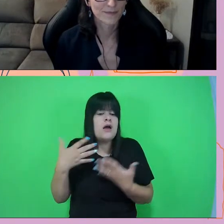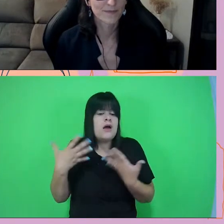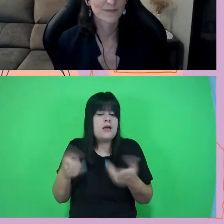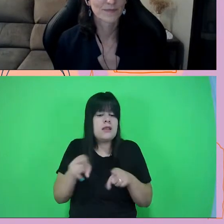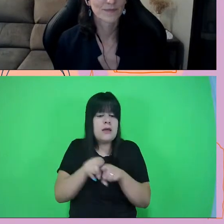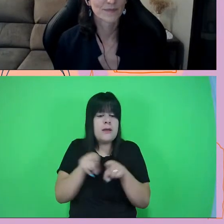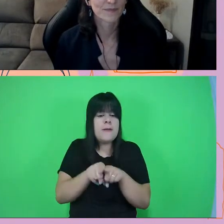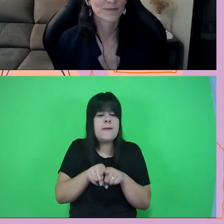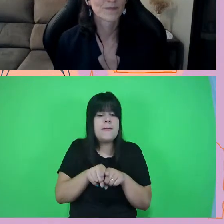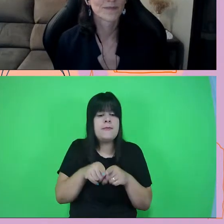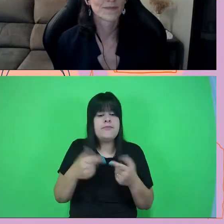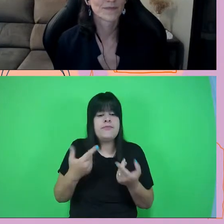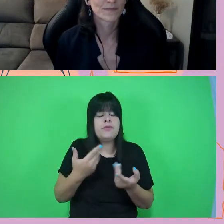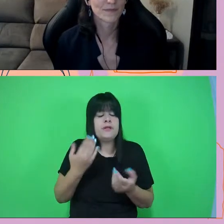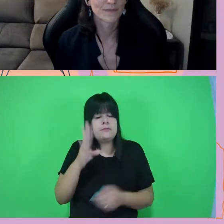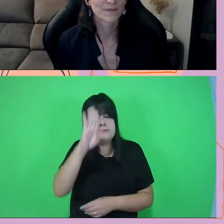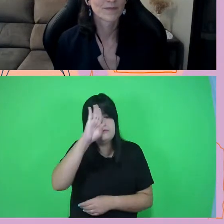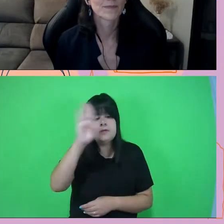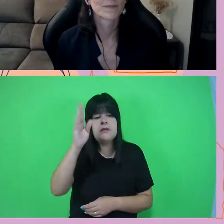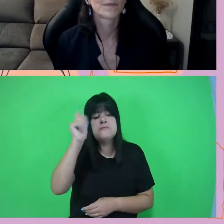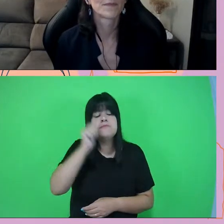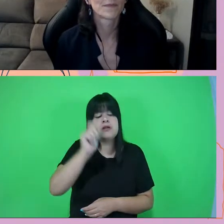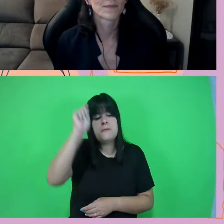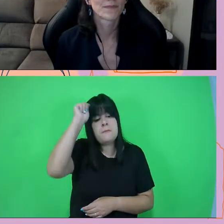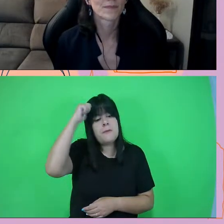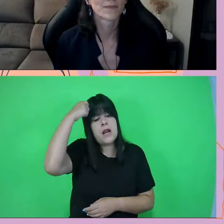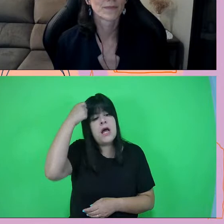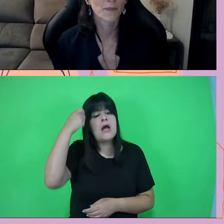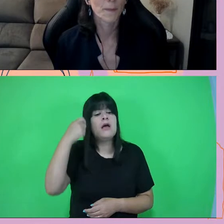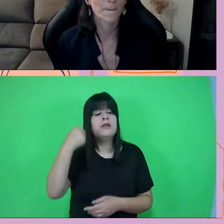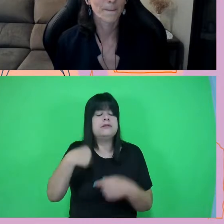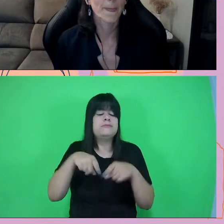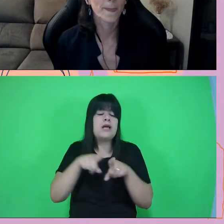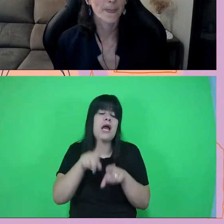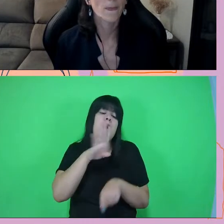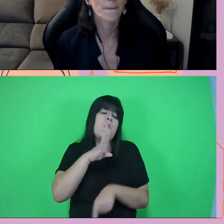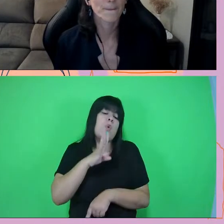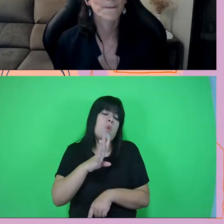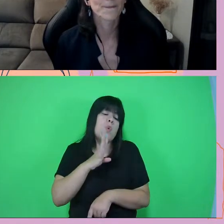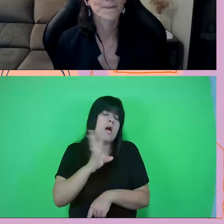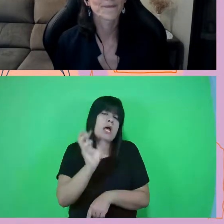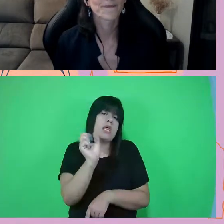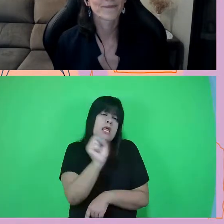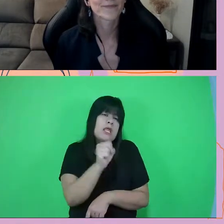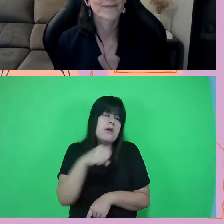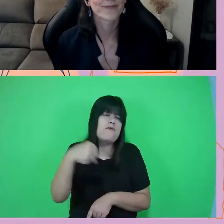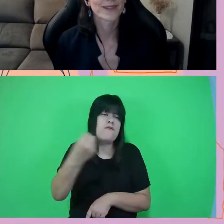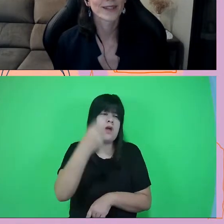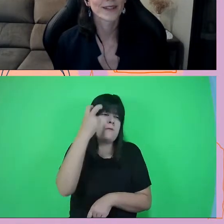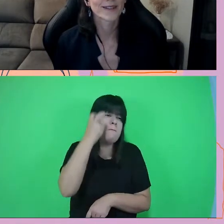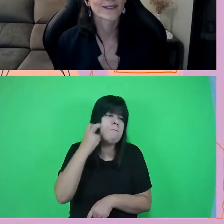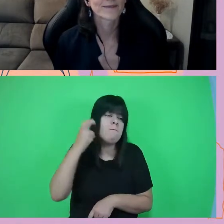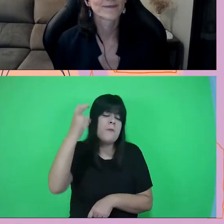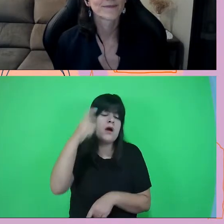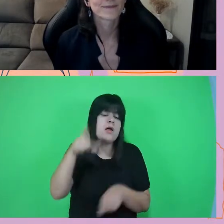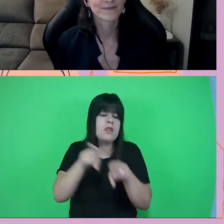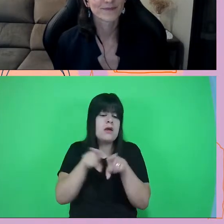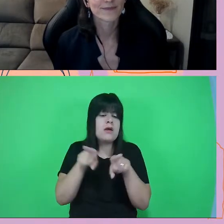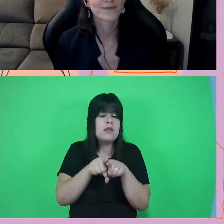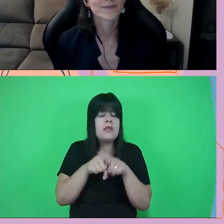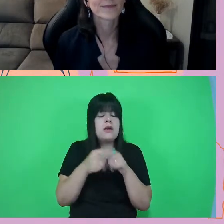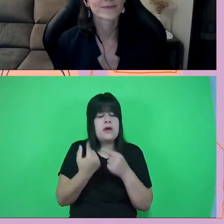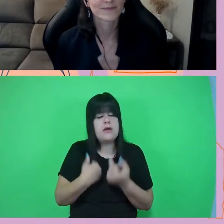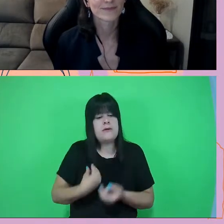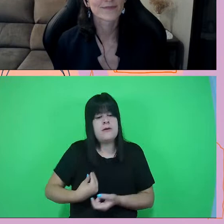para principalmente mulheres negras de conhecimentos cervejeiros e naturalizar a nossa presença